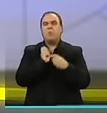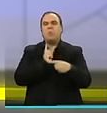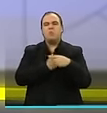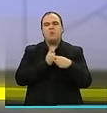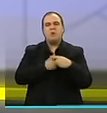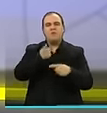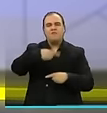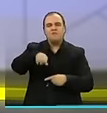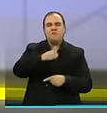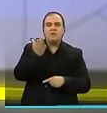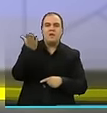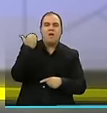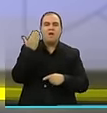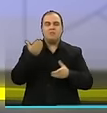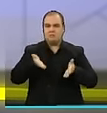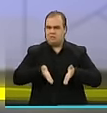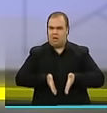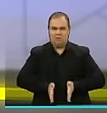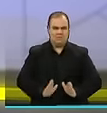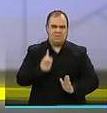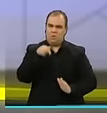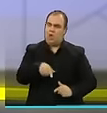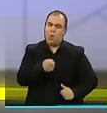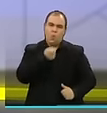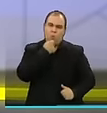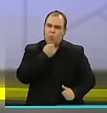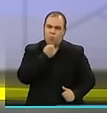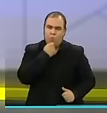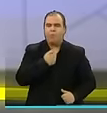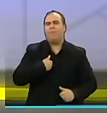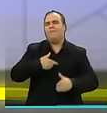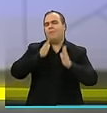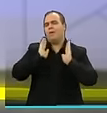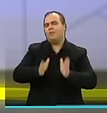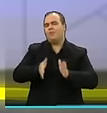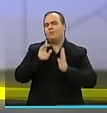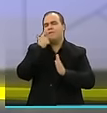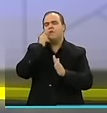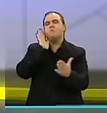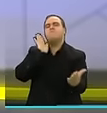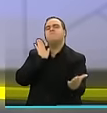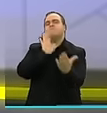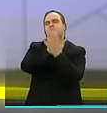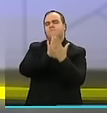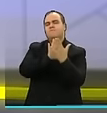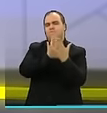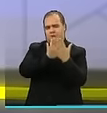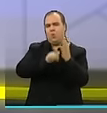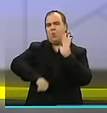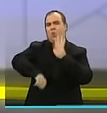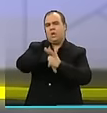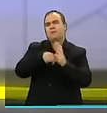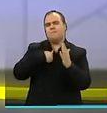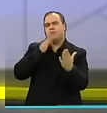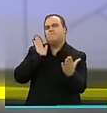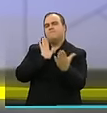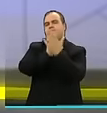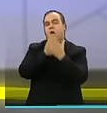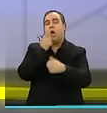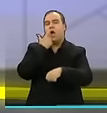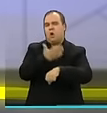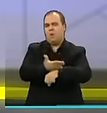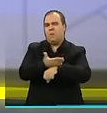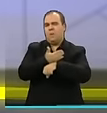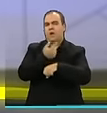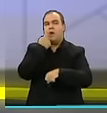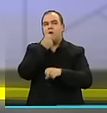quando vocês não tinham nem nascido, a maioria aqui não tinha nem nascido, eu já combatia de cara o crime de peito aberto. Eu previ